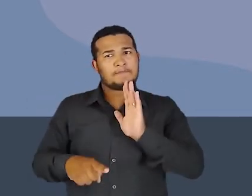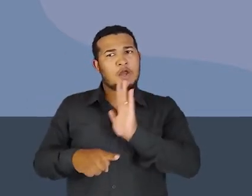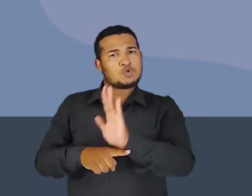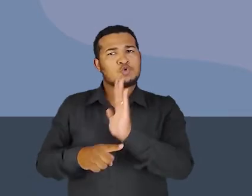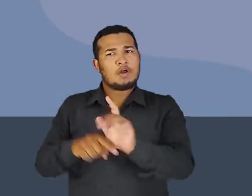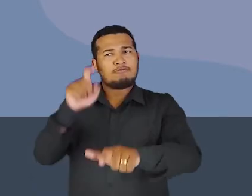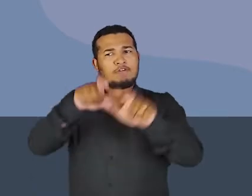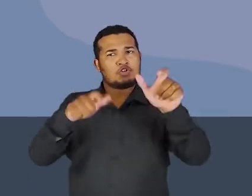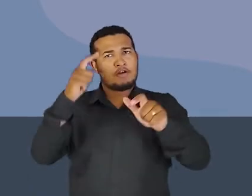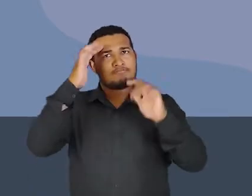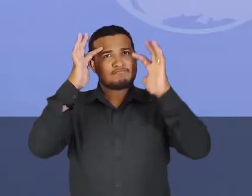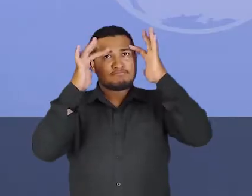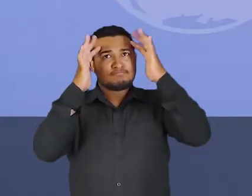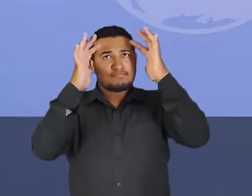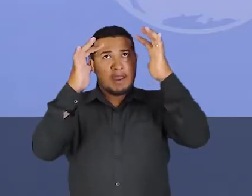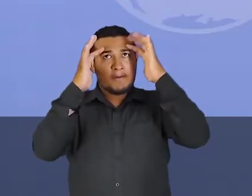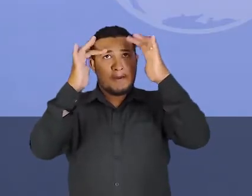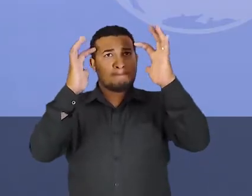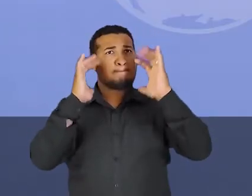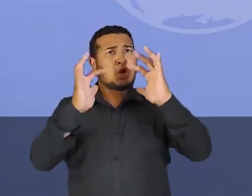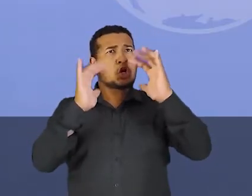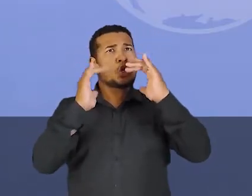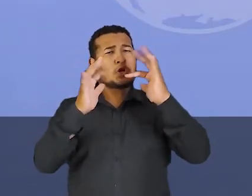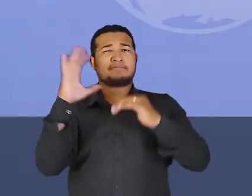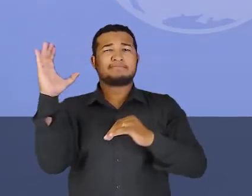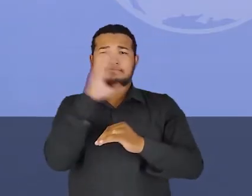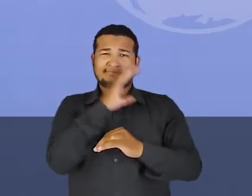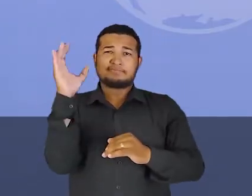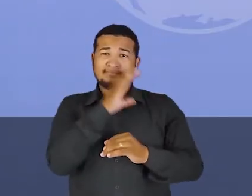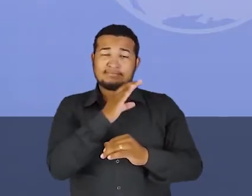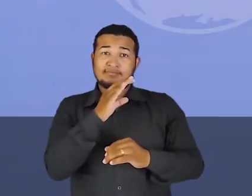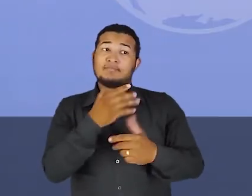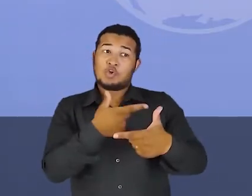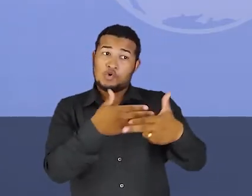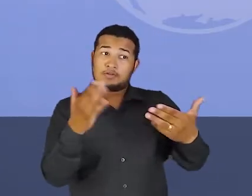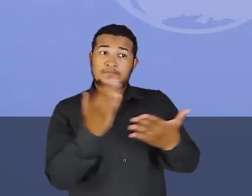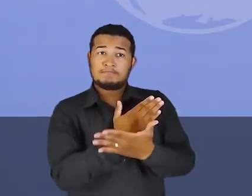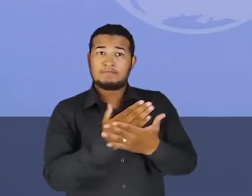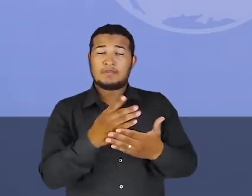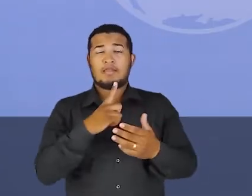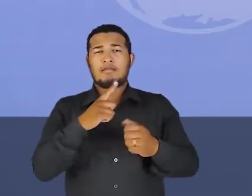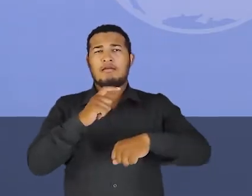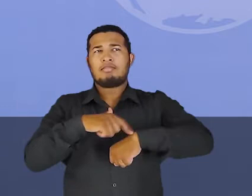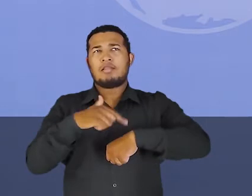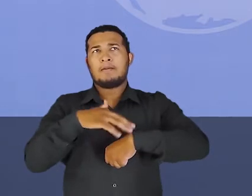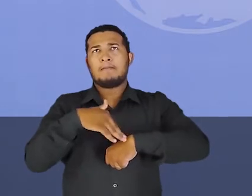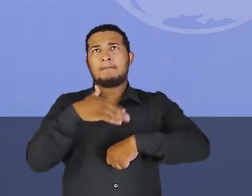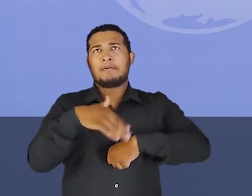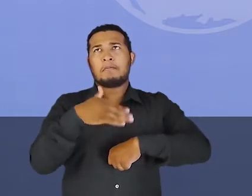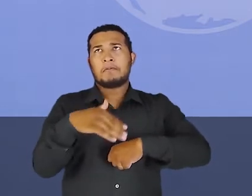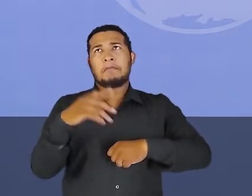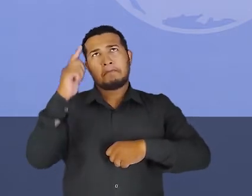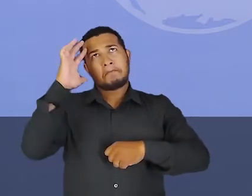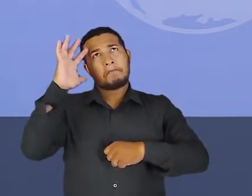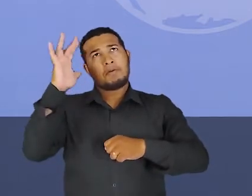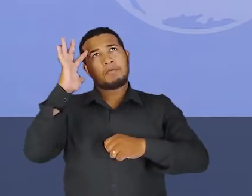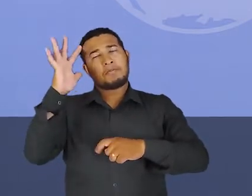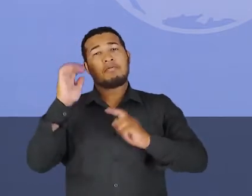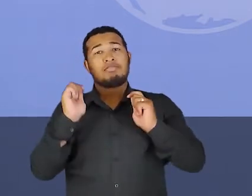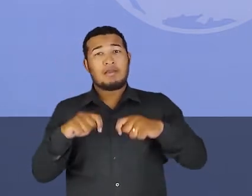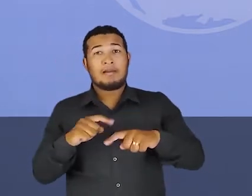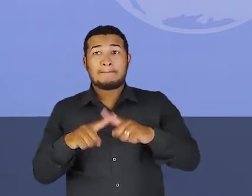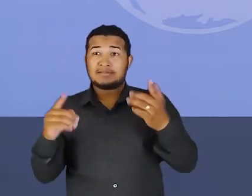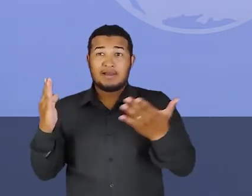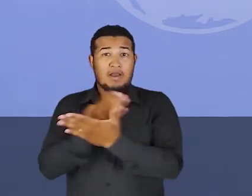mente mais ágil e objetiva. Tem algumas decisões na nossa vida que nós temos um tempo para pensar, mas tem algumas decisões que precisam ser